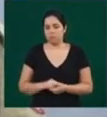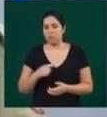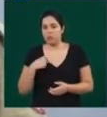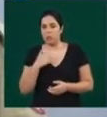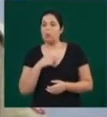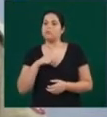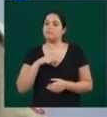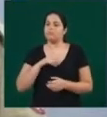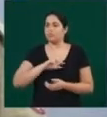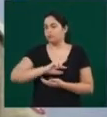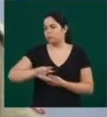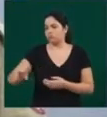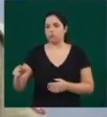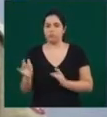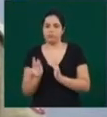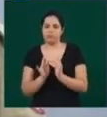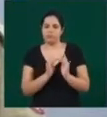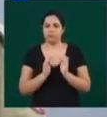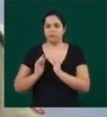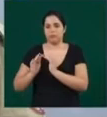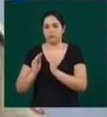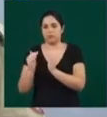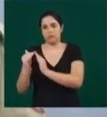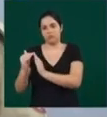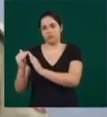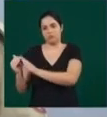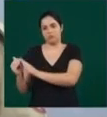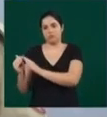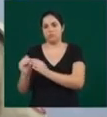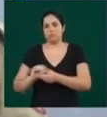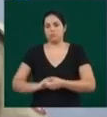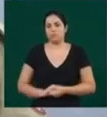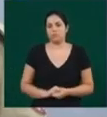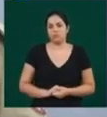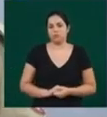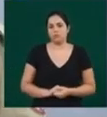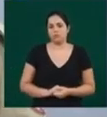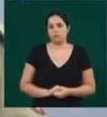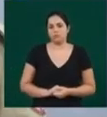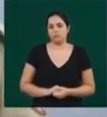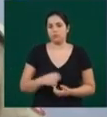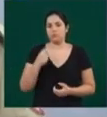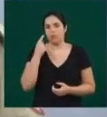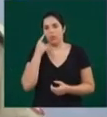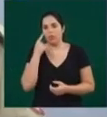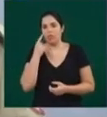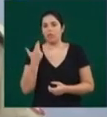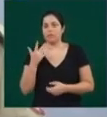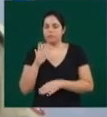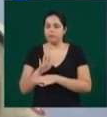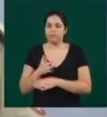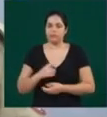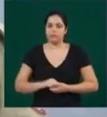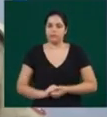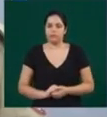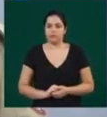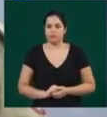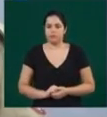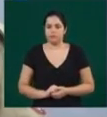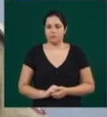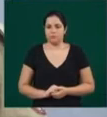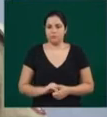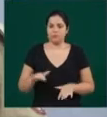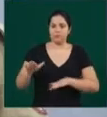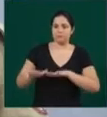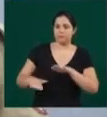os contatos, outros contatos, daquele vizinho que mora lá, que estaria tomando essas providências para aquela residência também. Porque às vezes